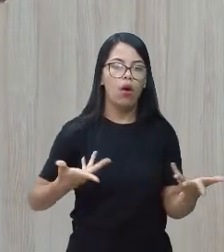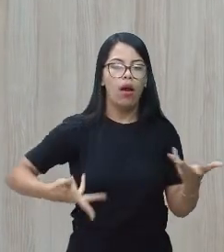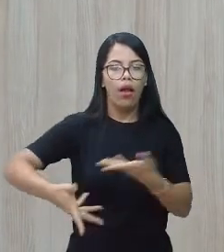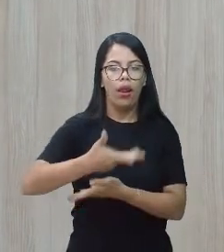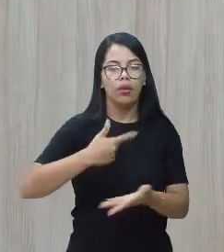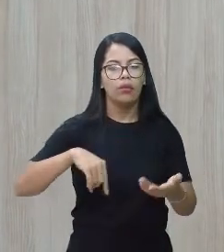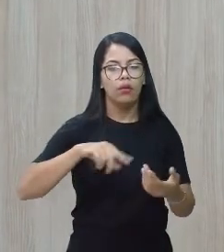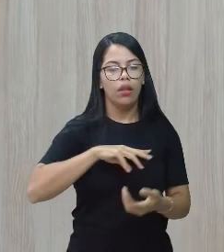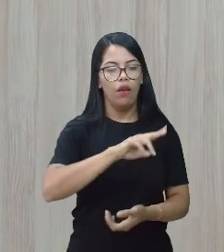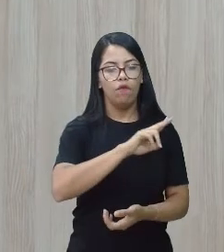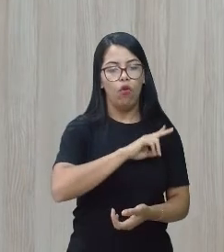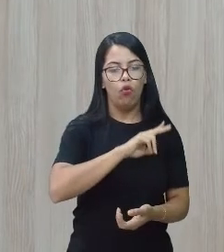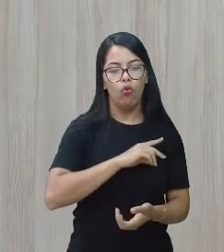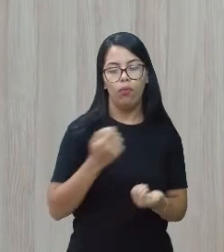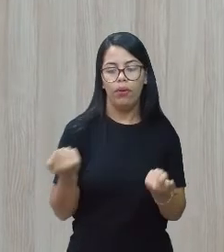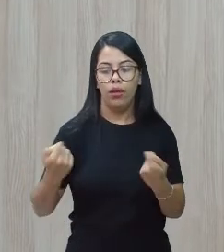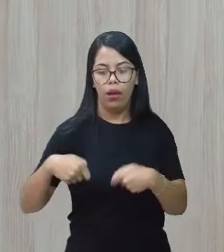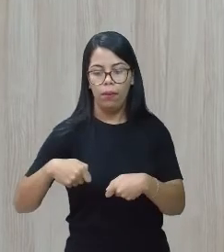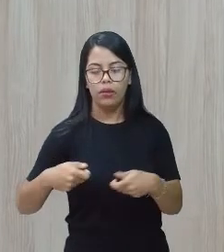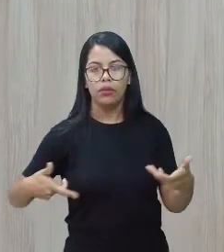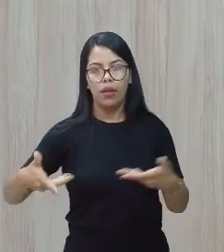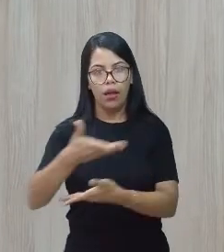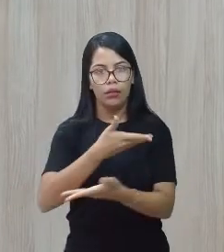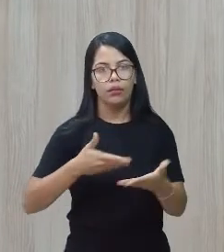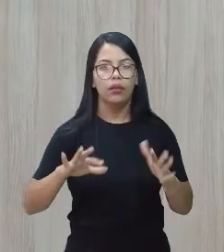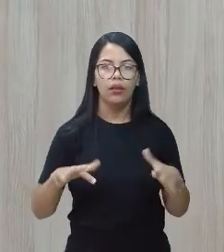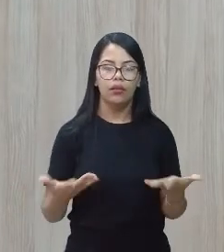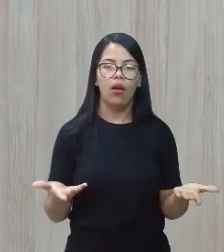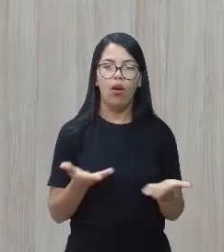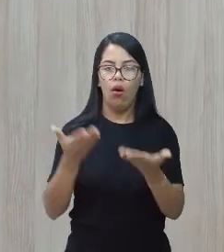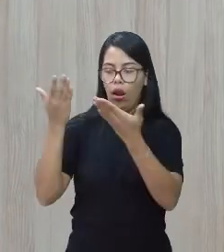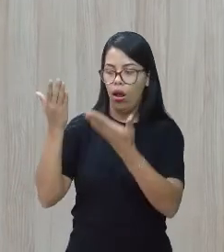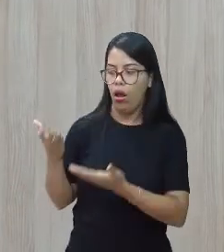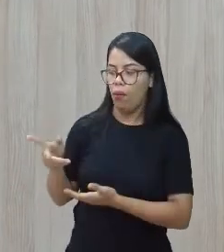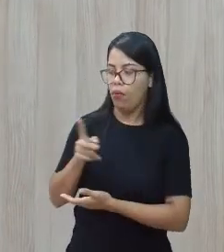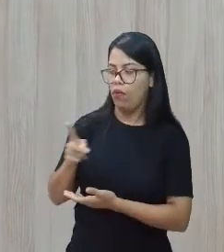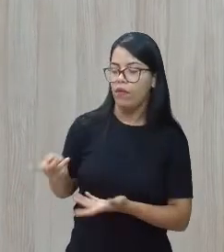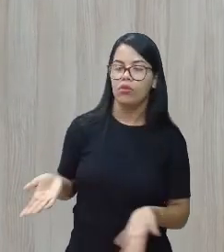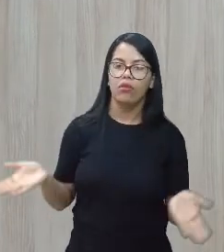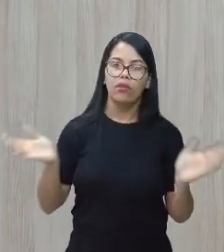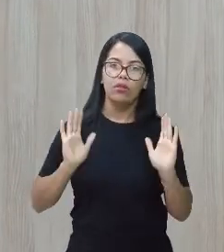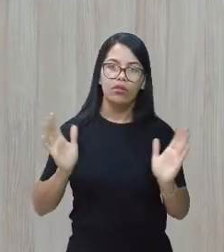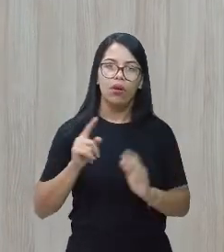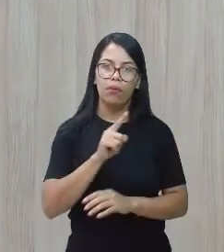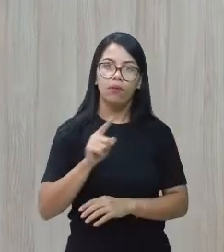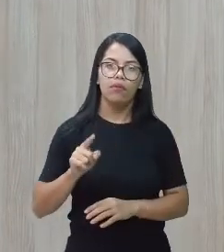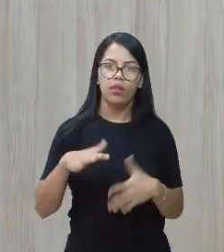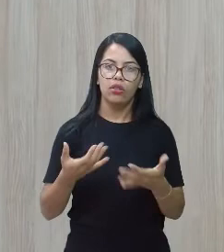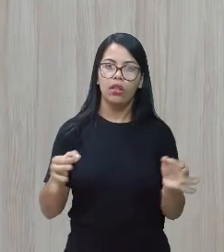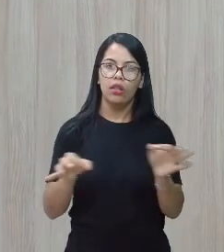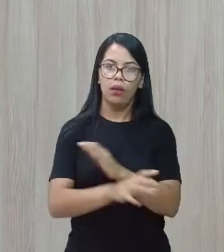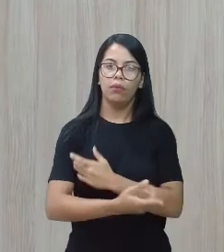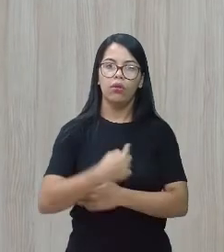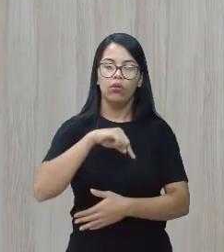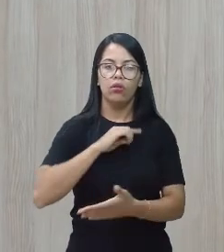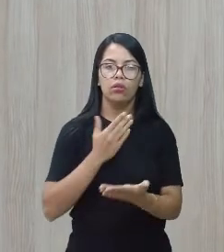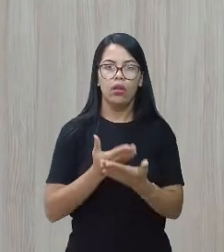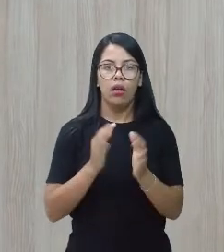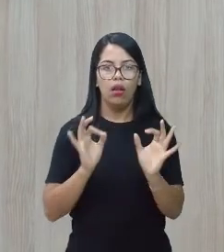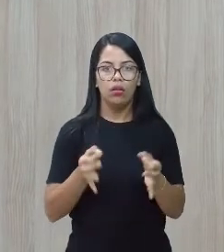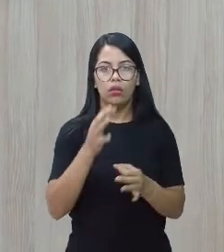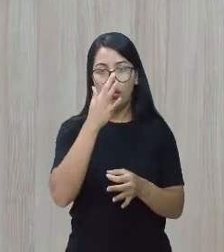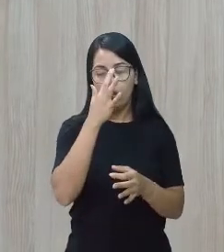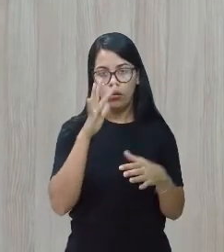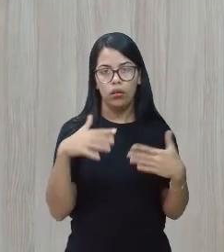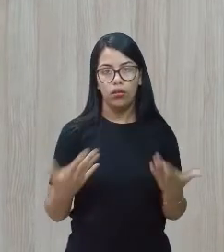volume e a grandeza capacidade, tá bom? Vou passar a bola aqui para o meu pirra para ele se despedir. Estamos terminando nossa aula, tá bom?